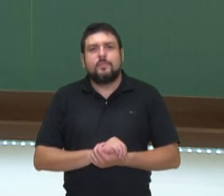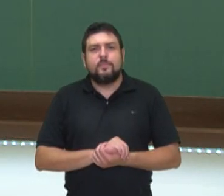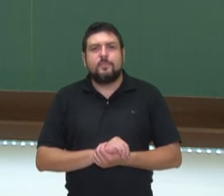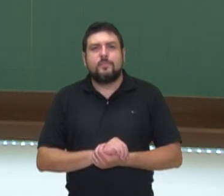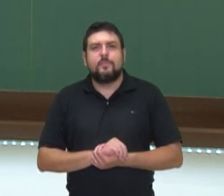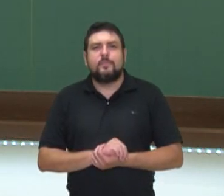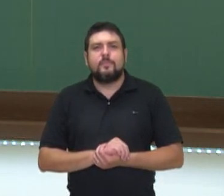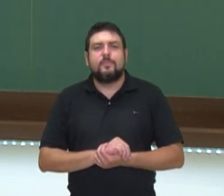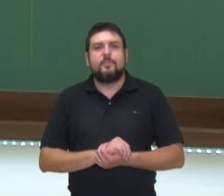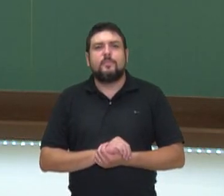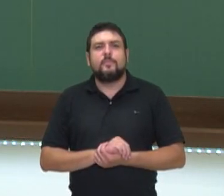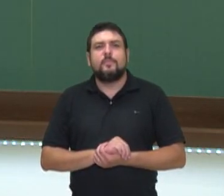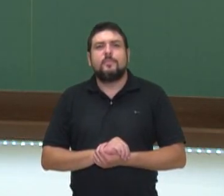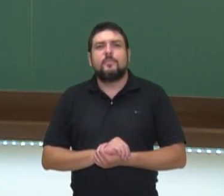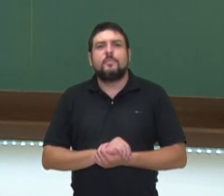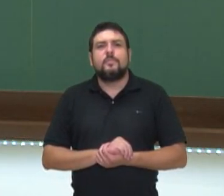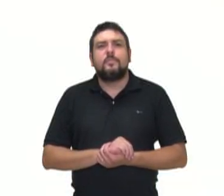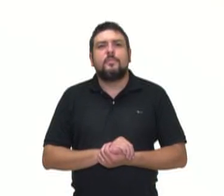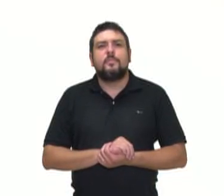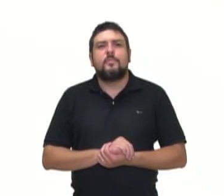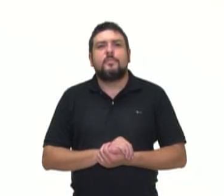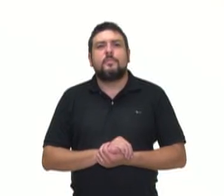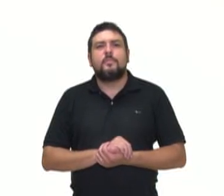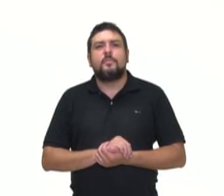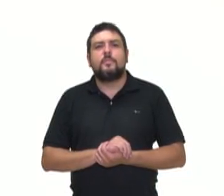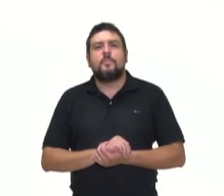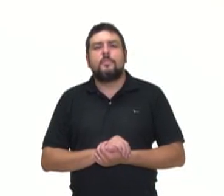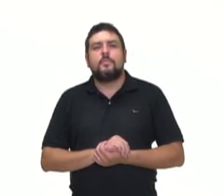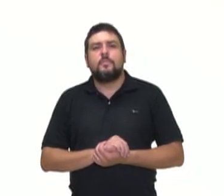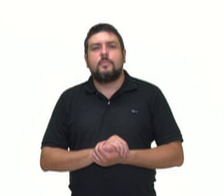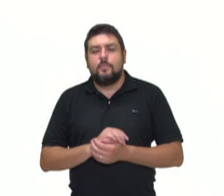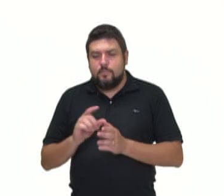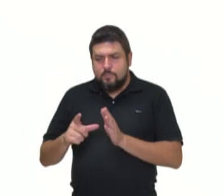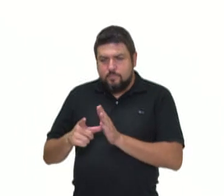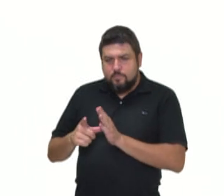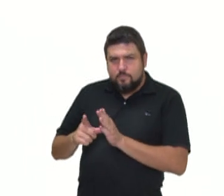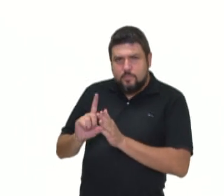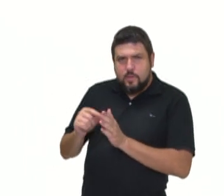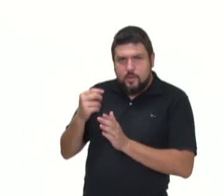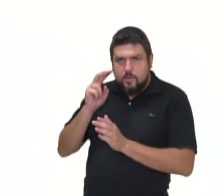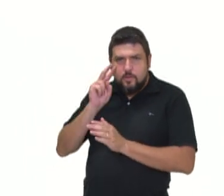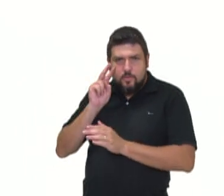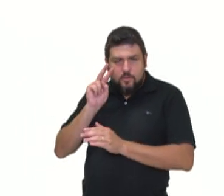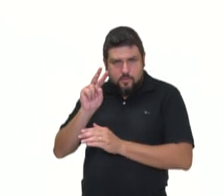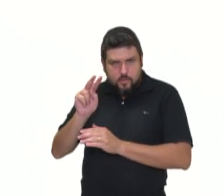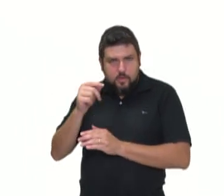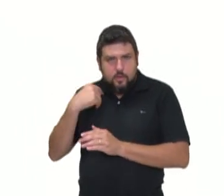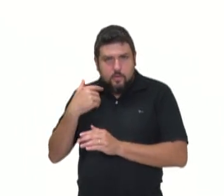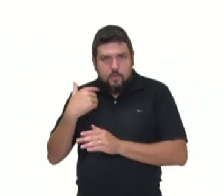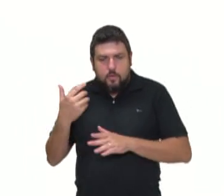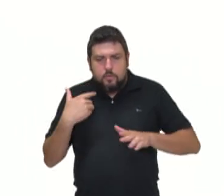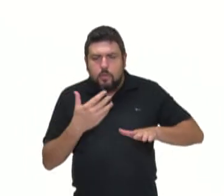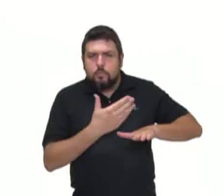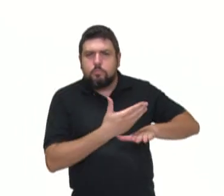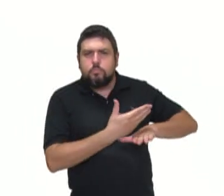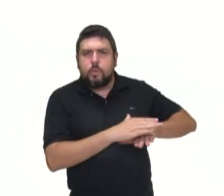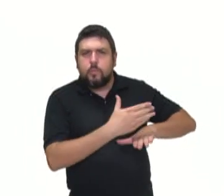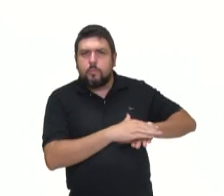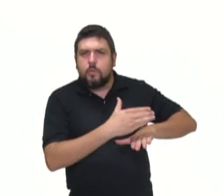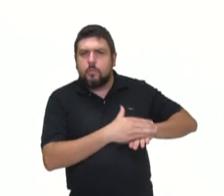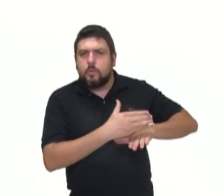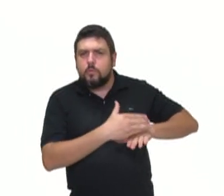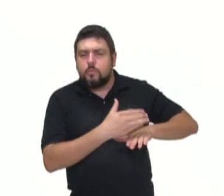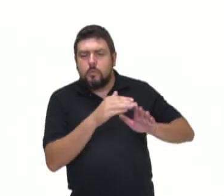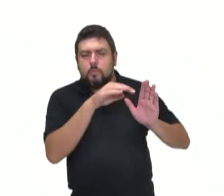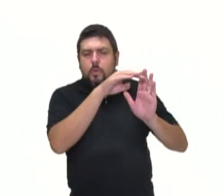exercício número 2. Vamos lá? Conforme vimos há pouco, as práticas citadas definem o